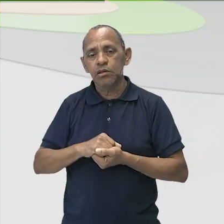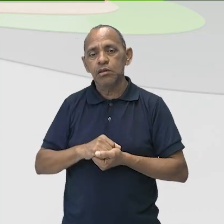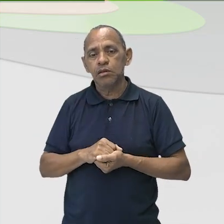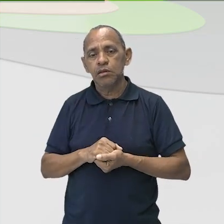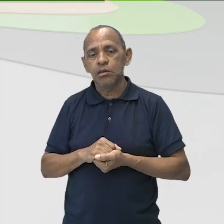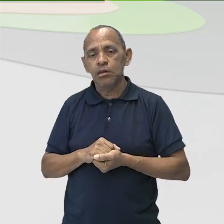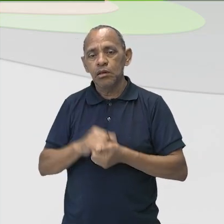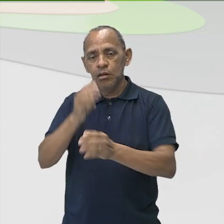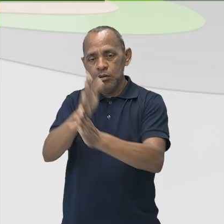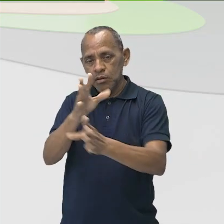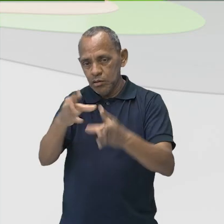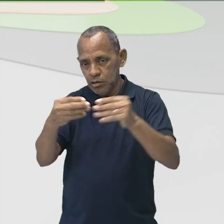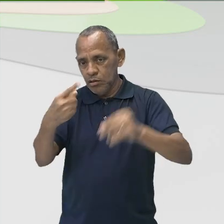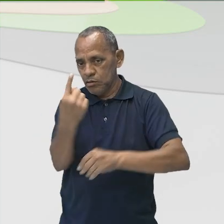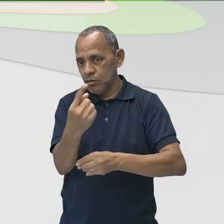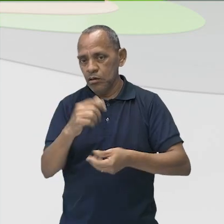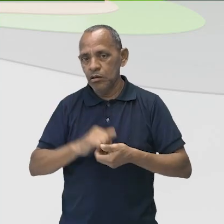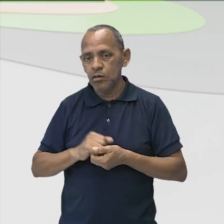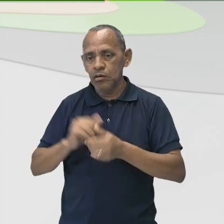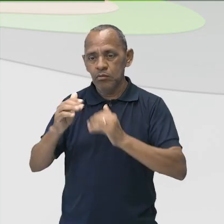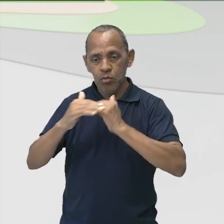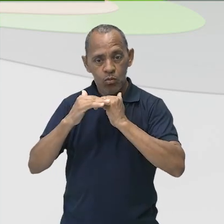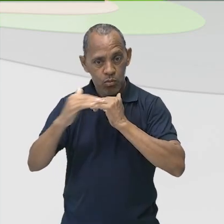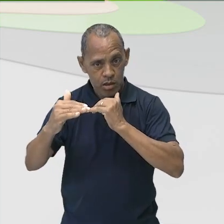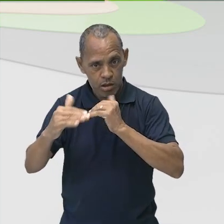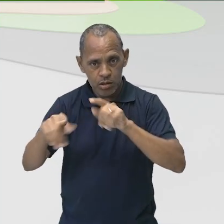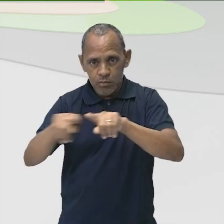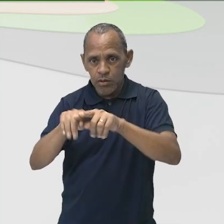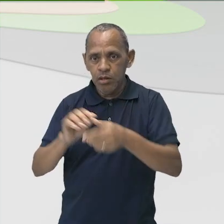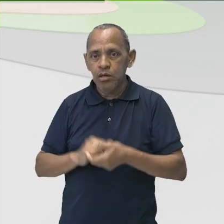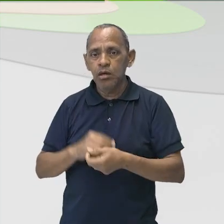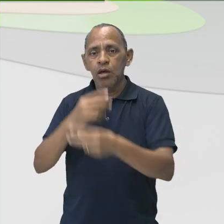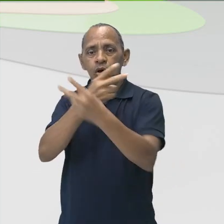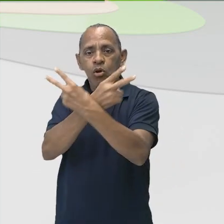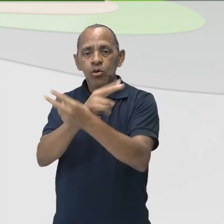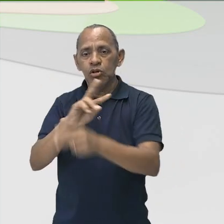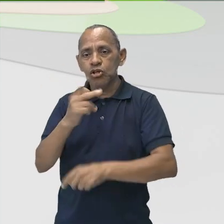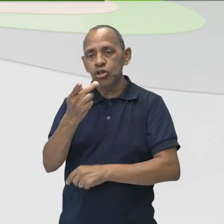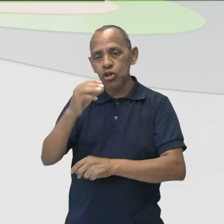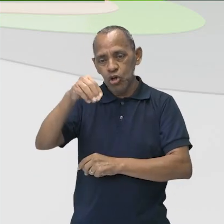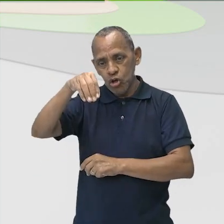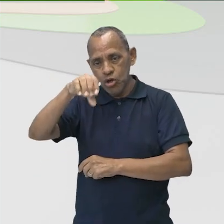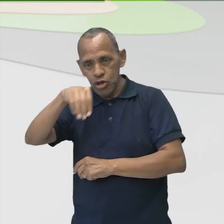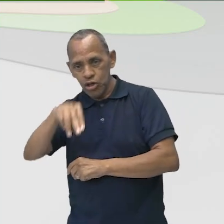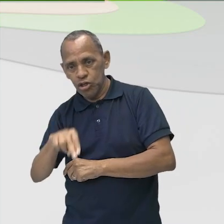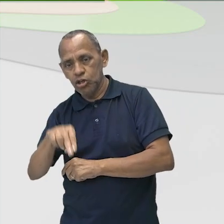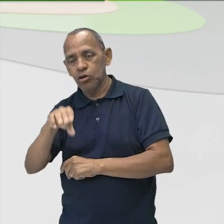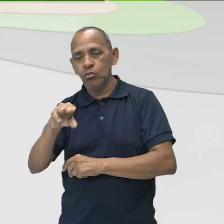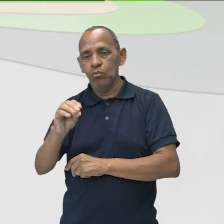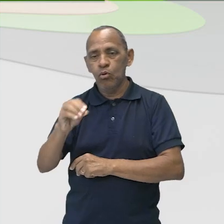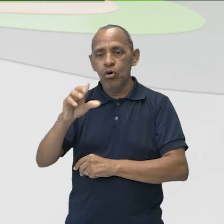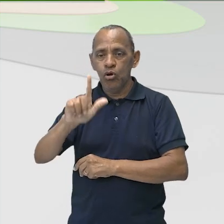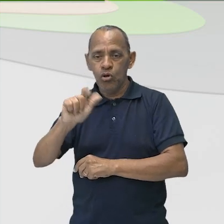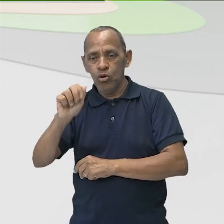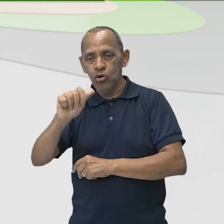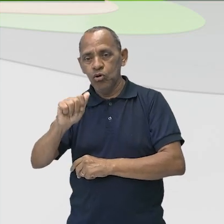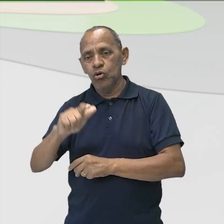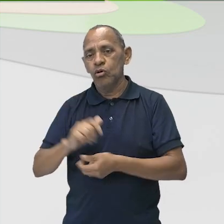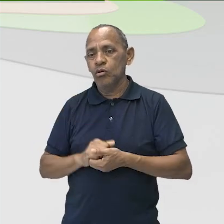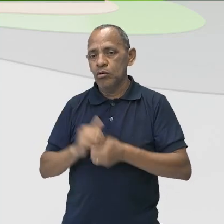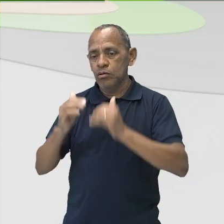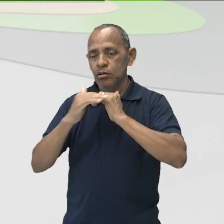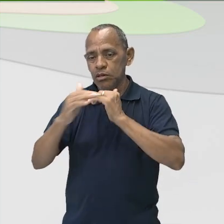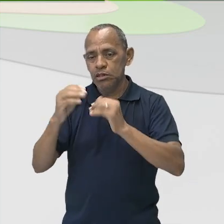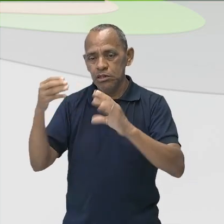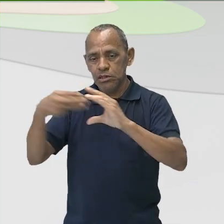a formação da placa metafásica com os cromossomos homólogos, quando eles se alinham no meio da célula. E na anáfase